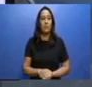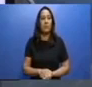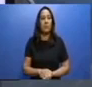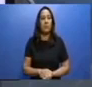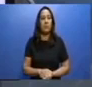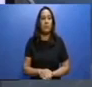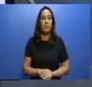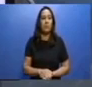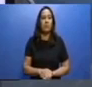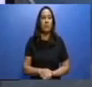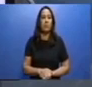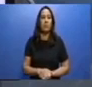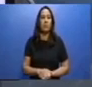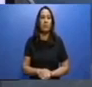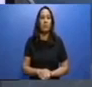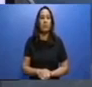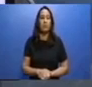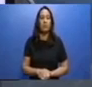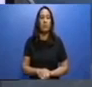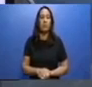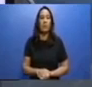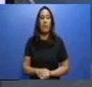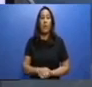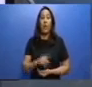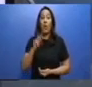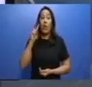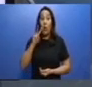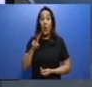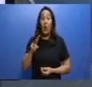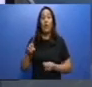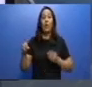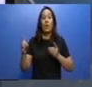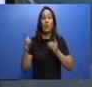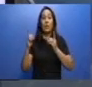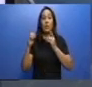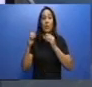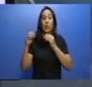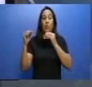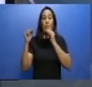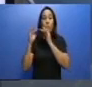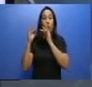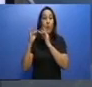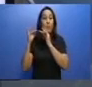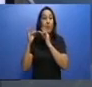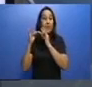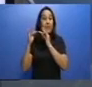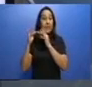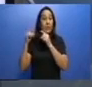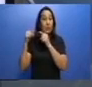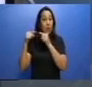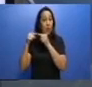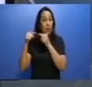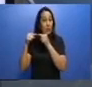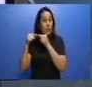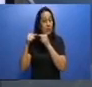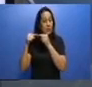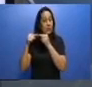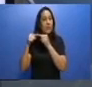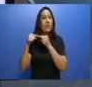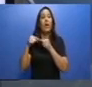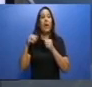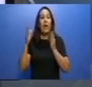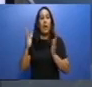com ele? Olha aqui, ó, é como se esse fosse esses dois, tá vendo? Quem que vai estar aqui? Um